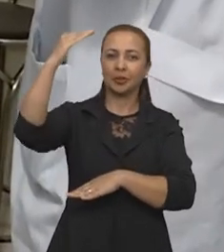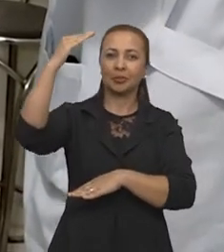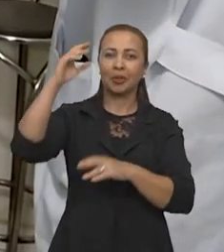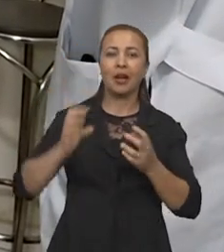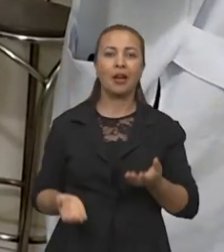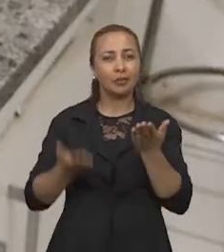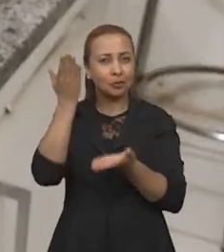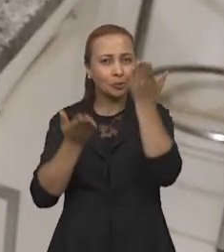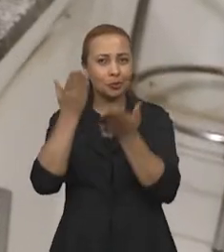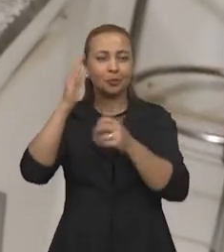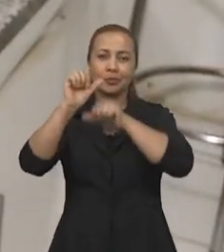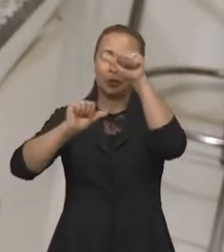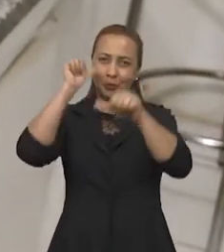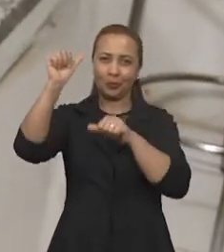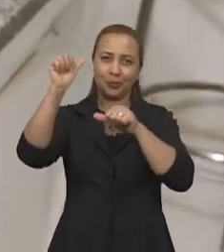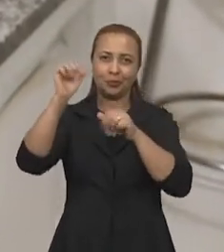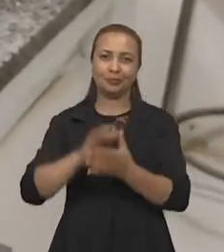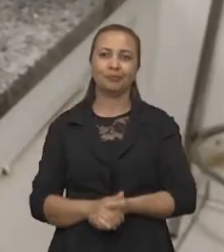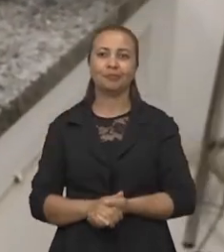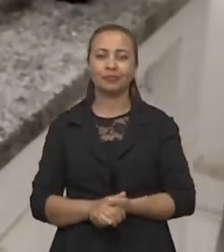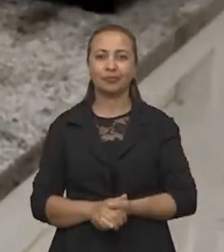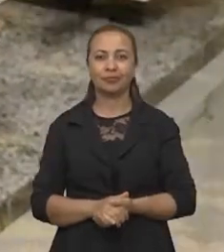soberano e economicamente desenvolvido.